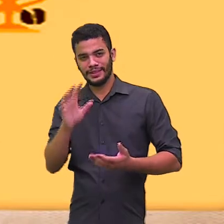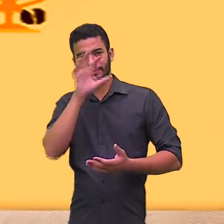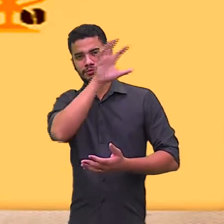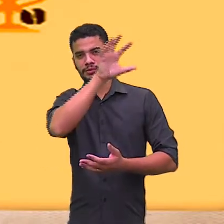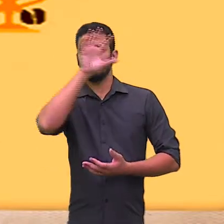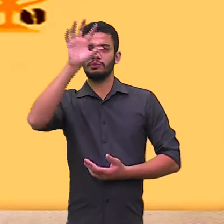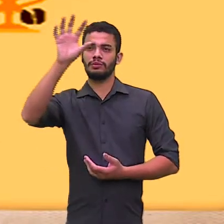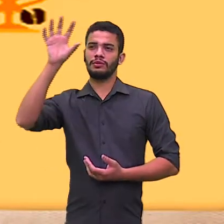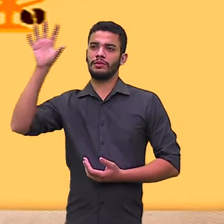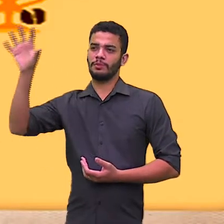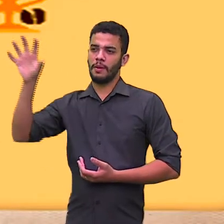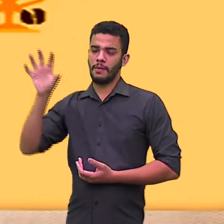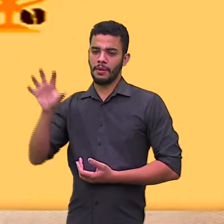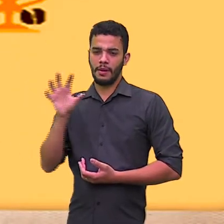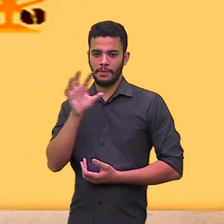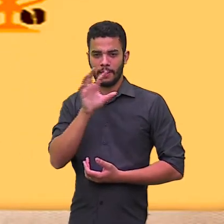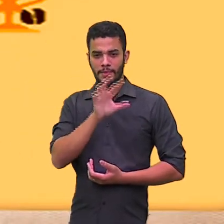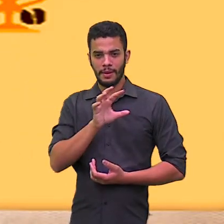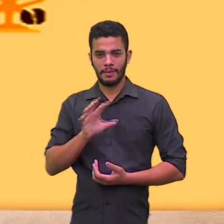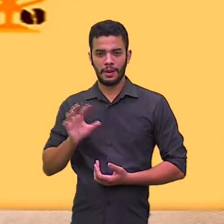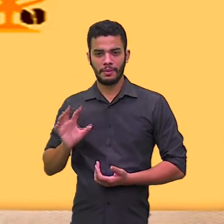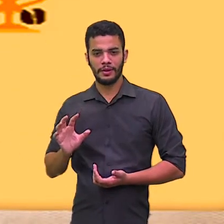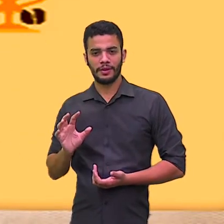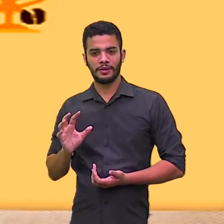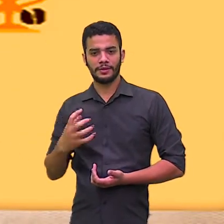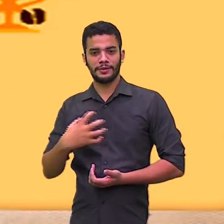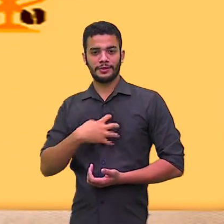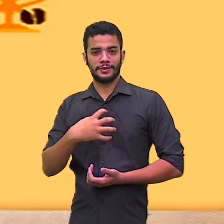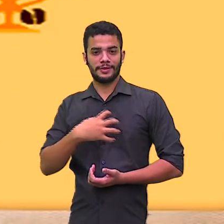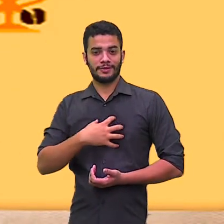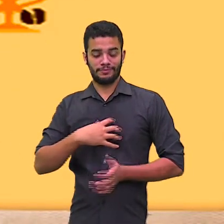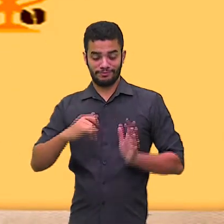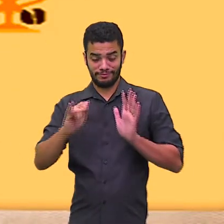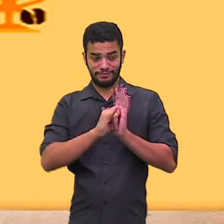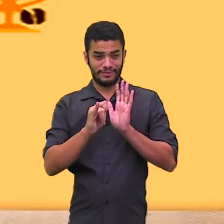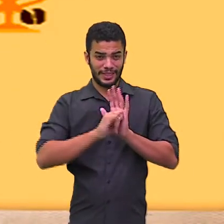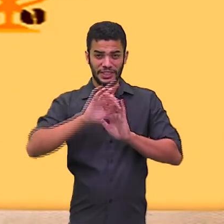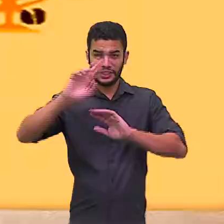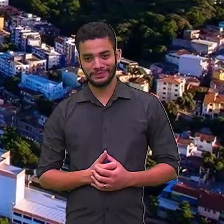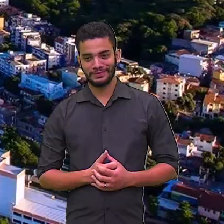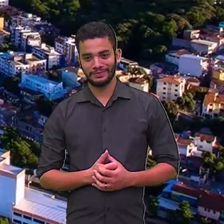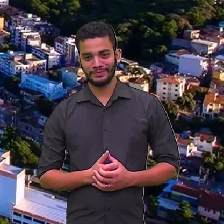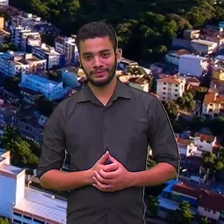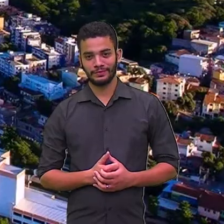identidade. No mínimo, seria sem graça, não é mesmo?